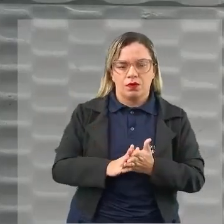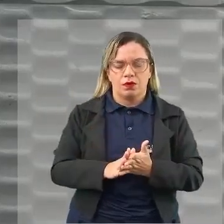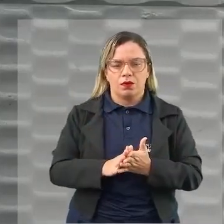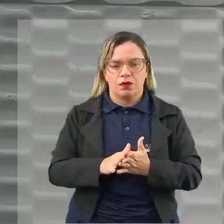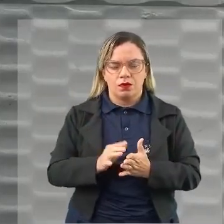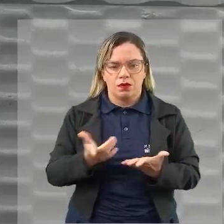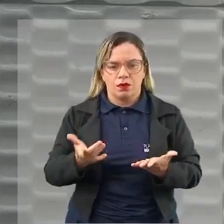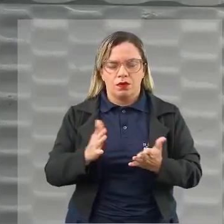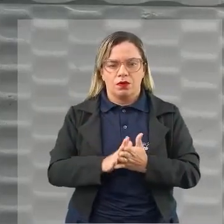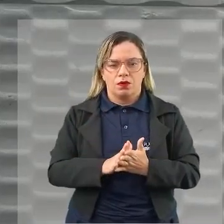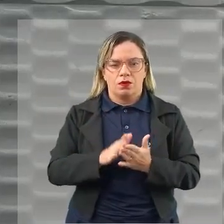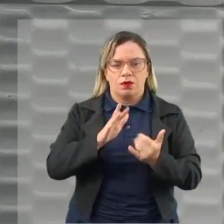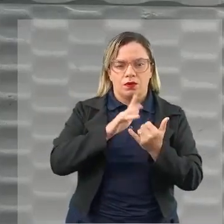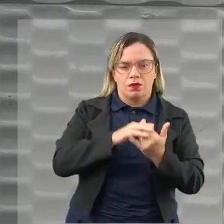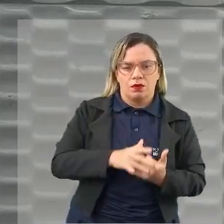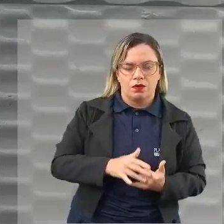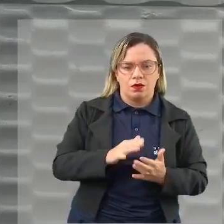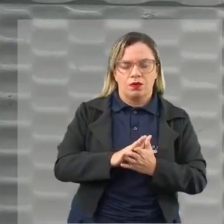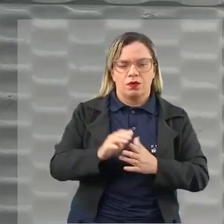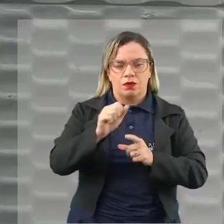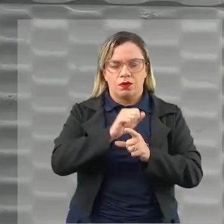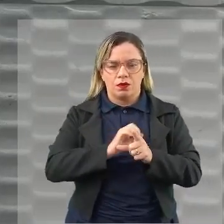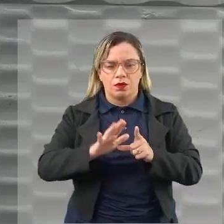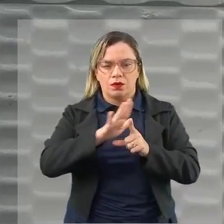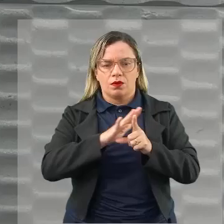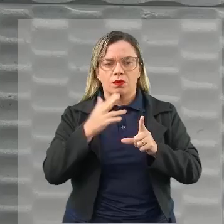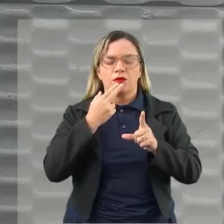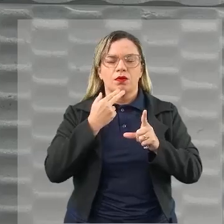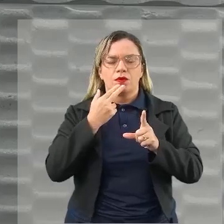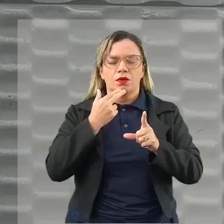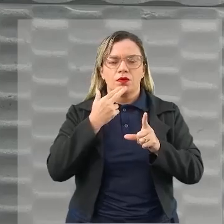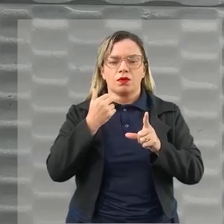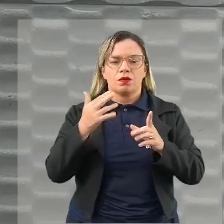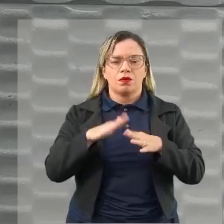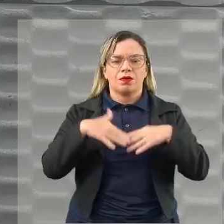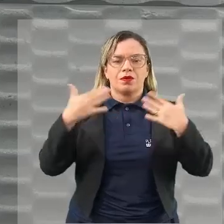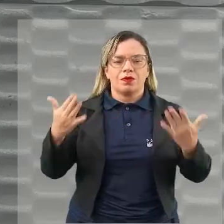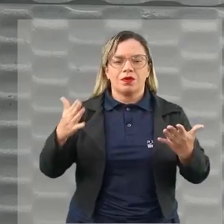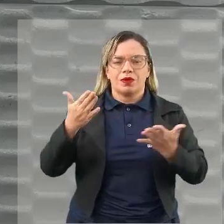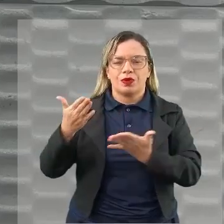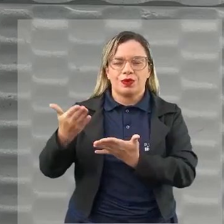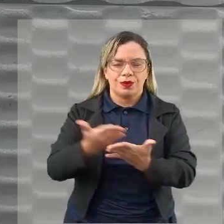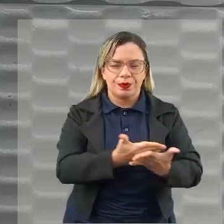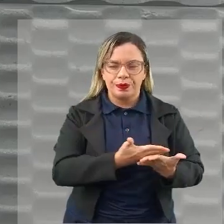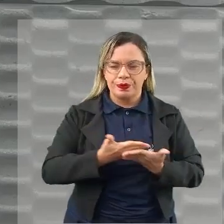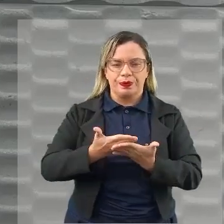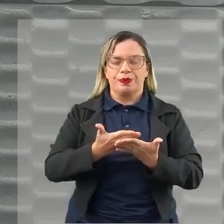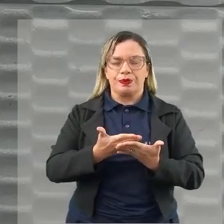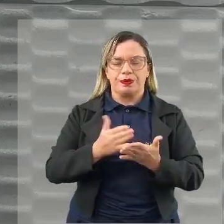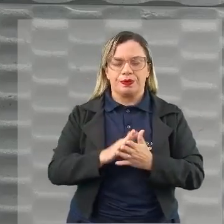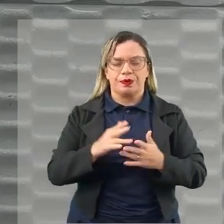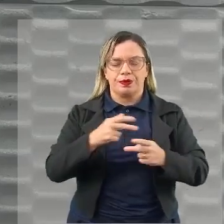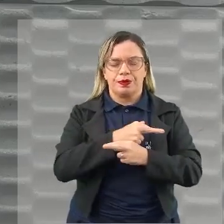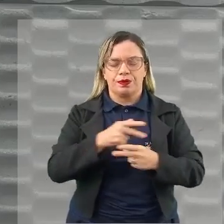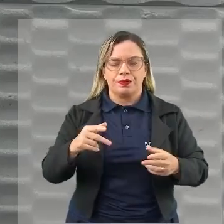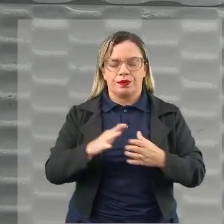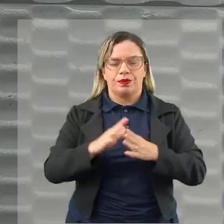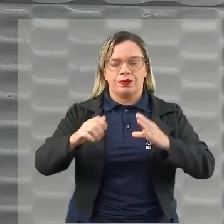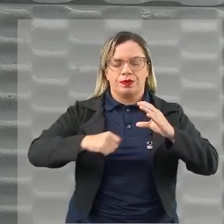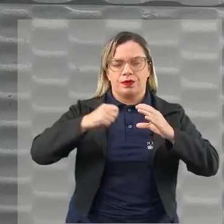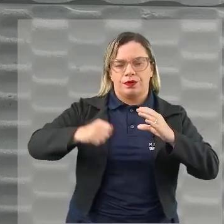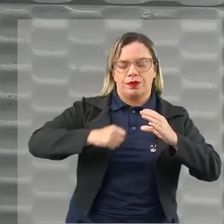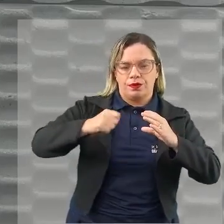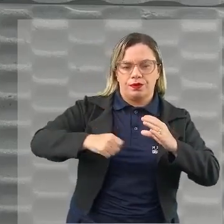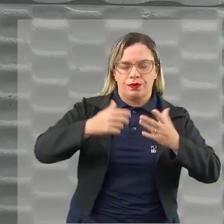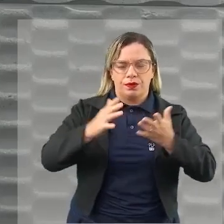para o canal da Plataforma Gonçalves Dias. E lá você vai se deliciar com vários vídeos que você tem lá. Vídeos